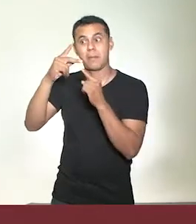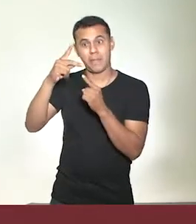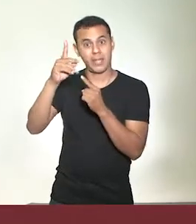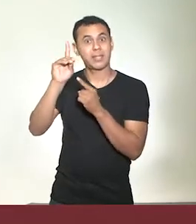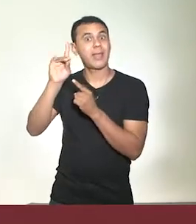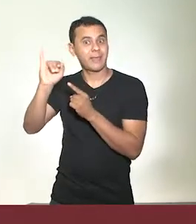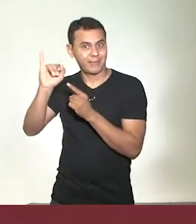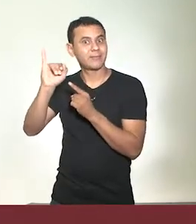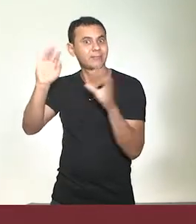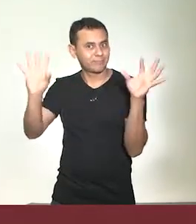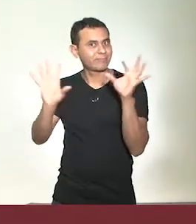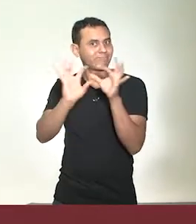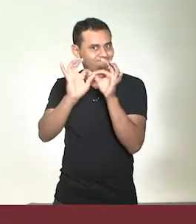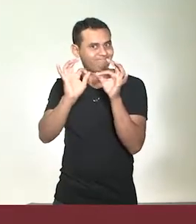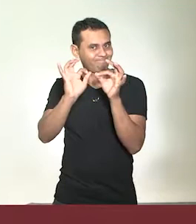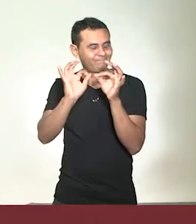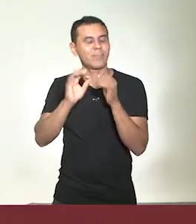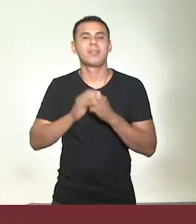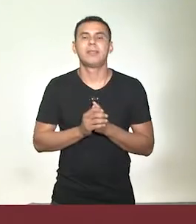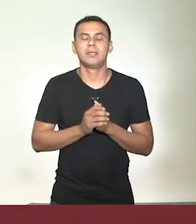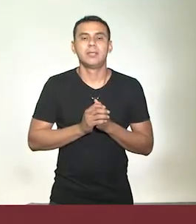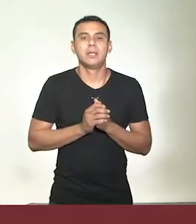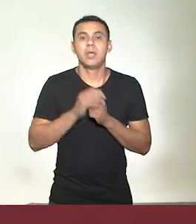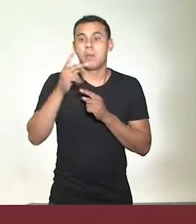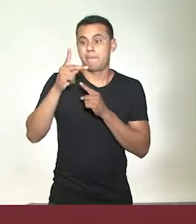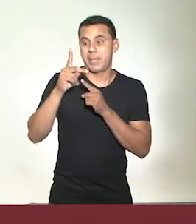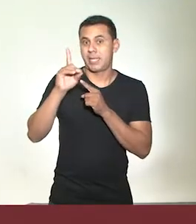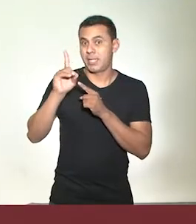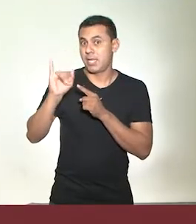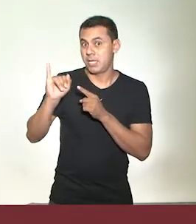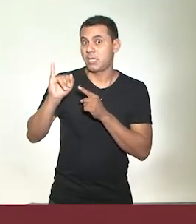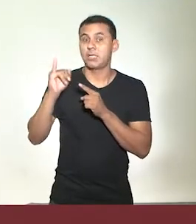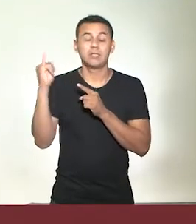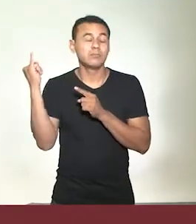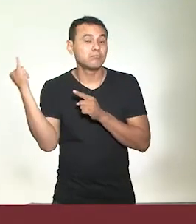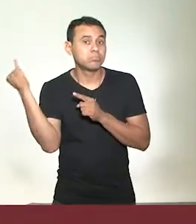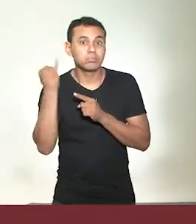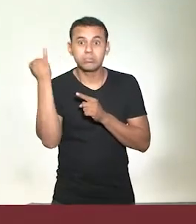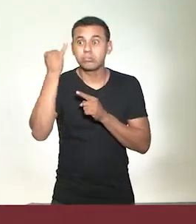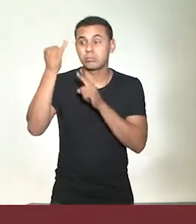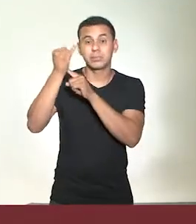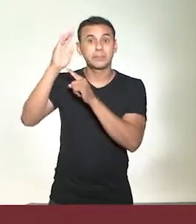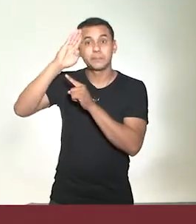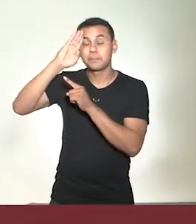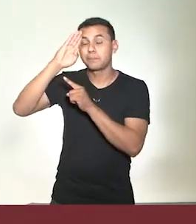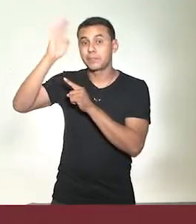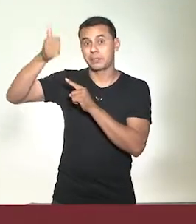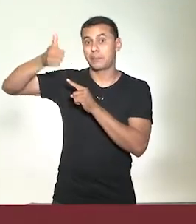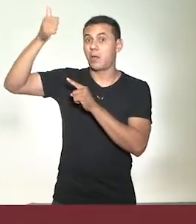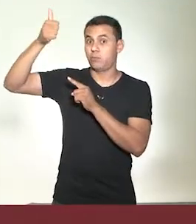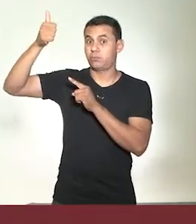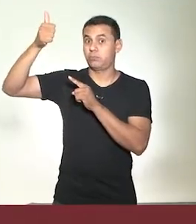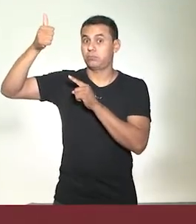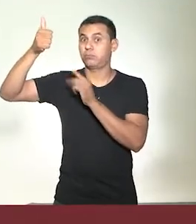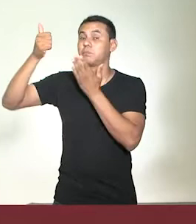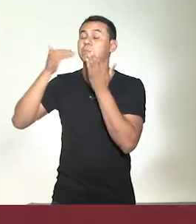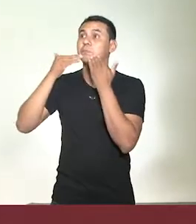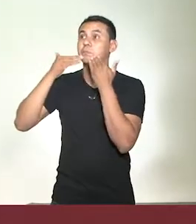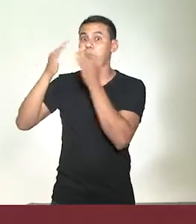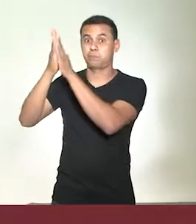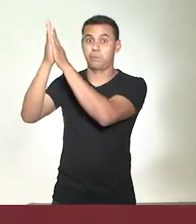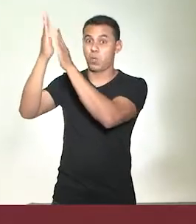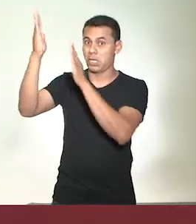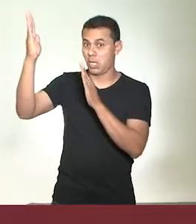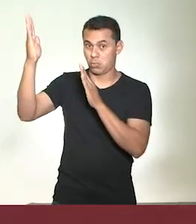incluídos no plano de desenvolvimento institucional então plano desenvolvimento de final será o nosso norteador para